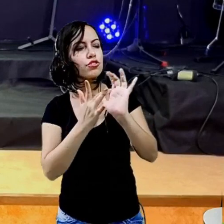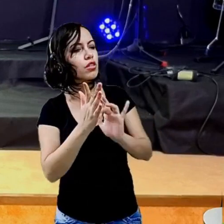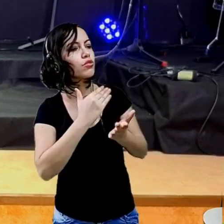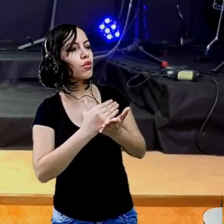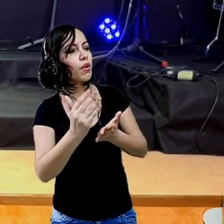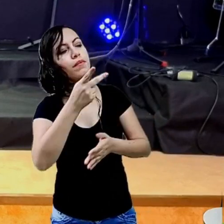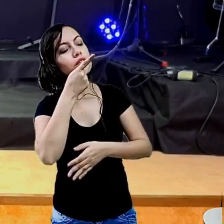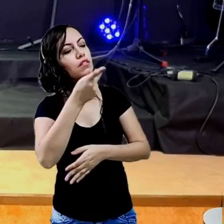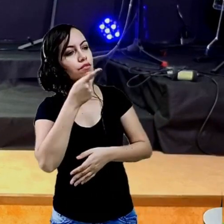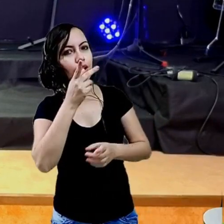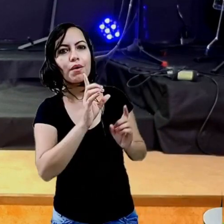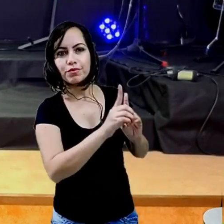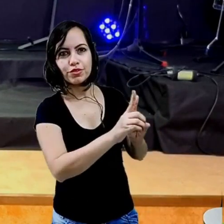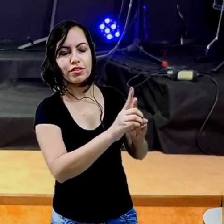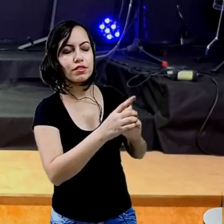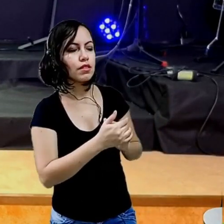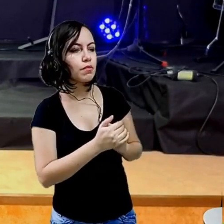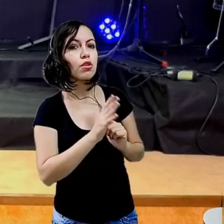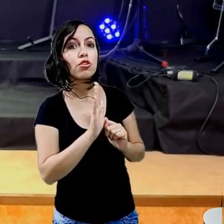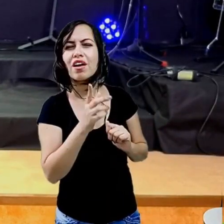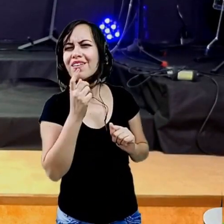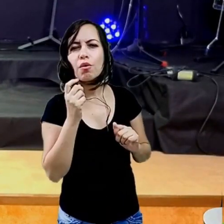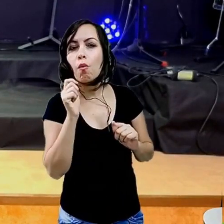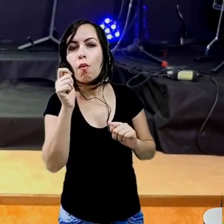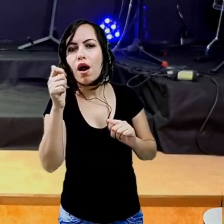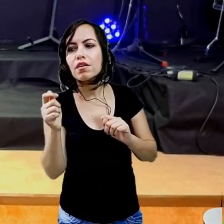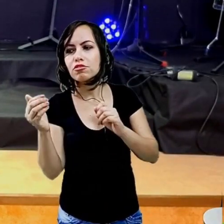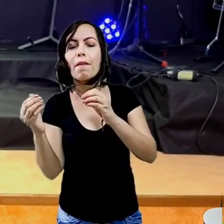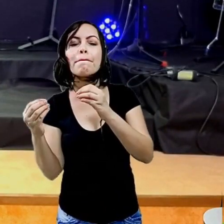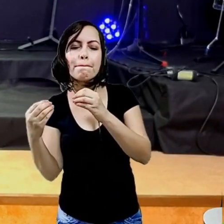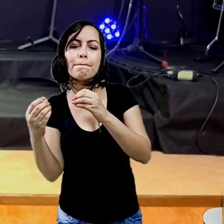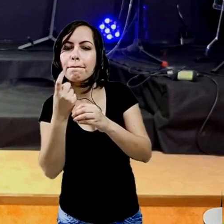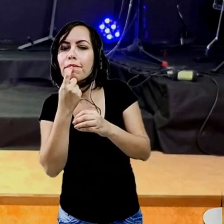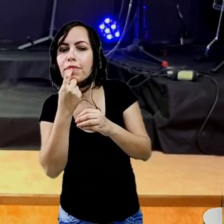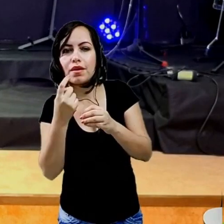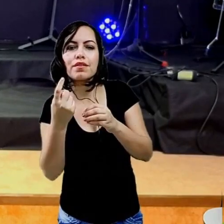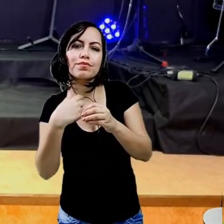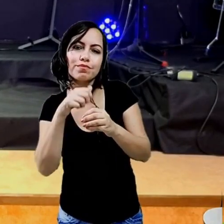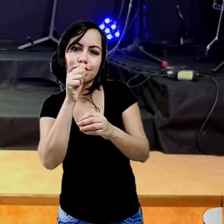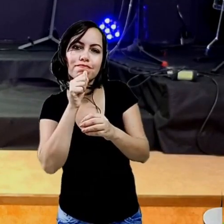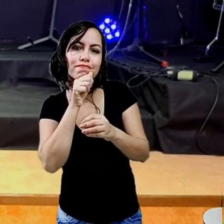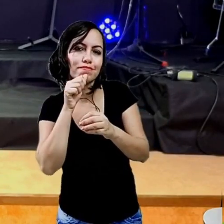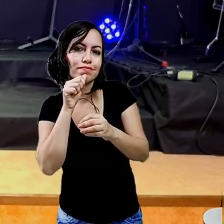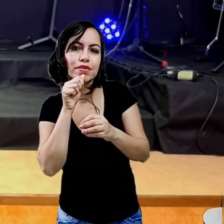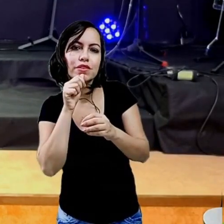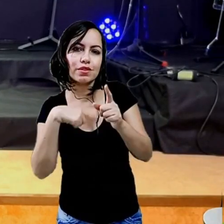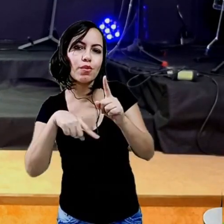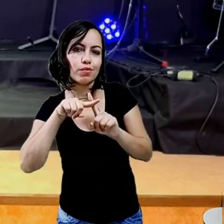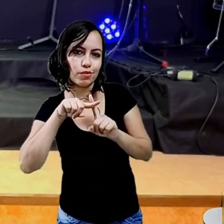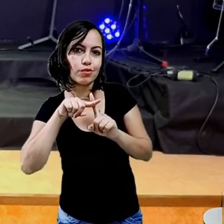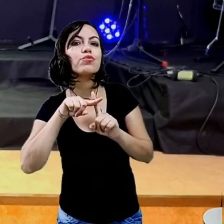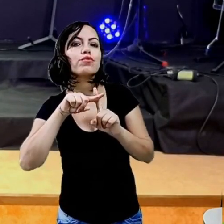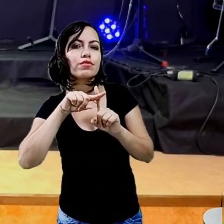isso para os discípulos, já se aproximava a crucificação do Cristo, já se aproximava